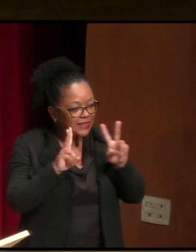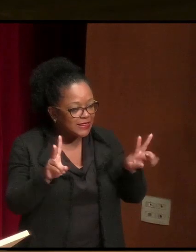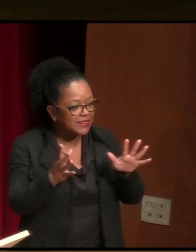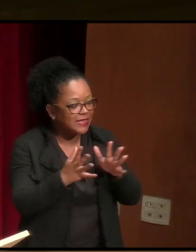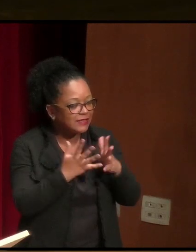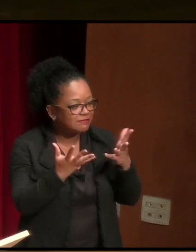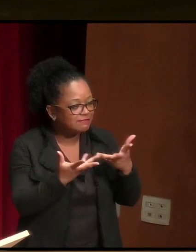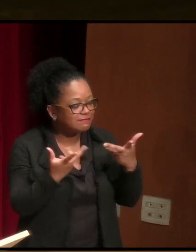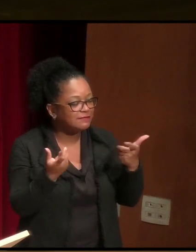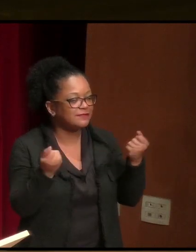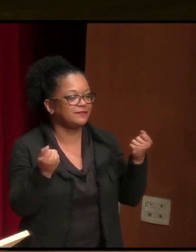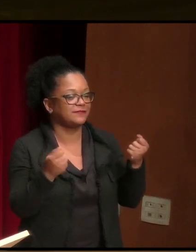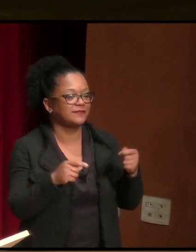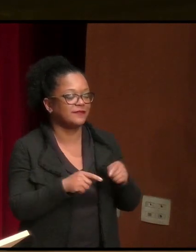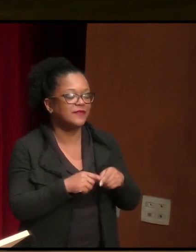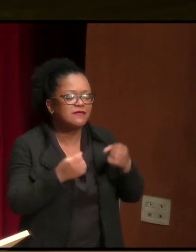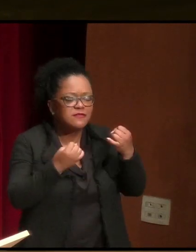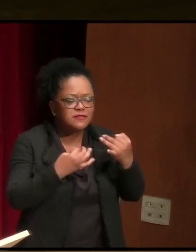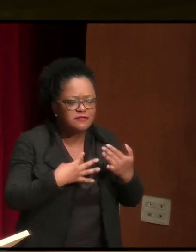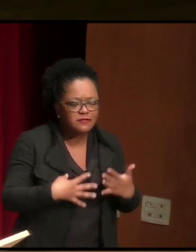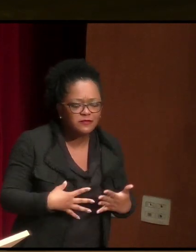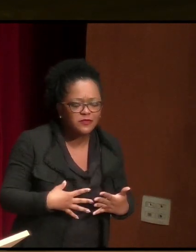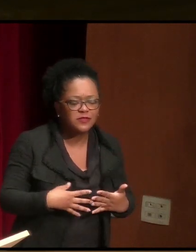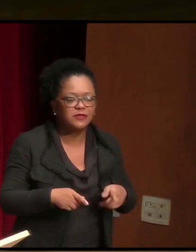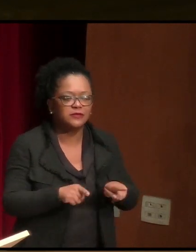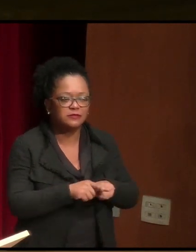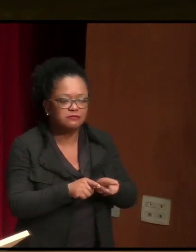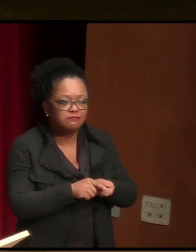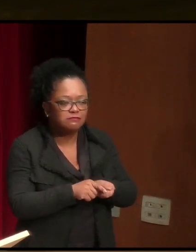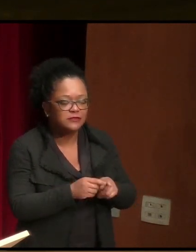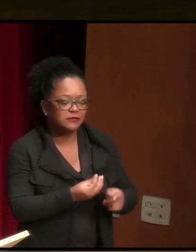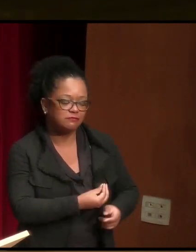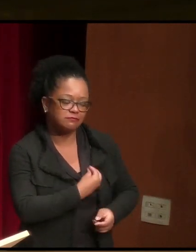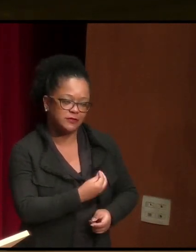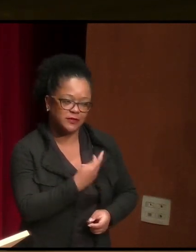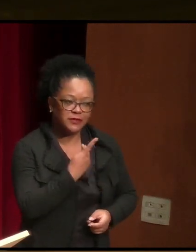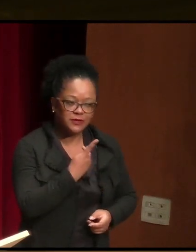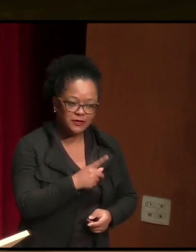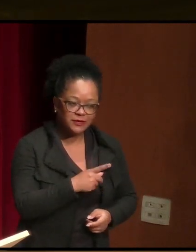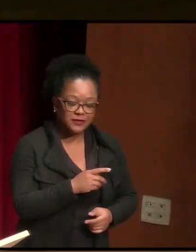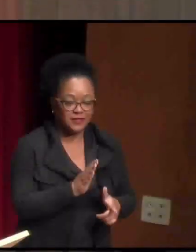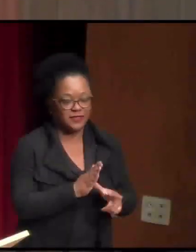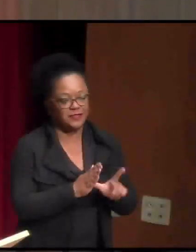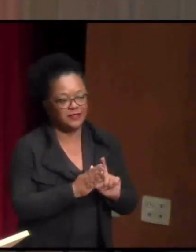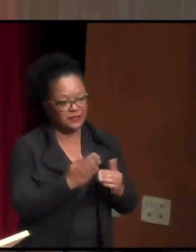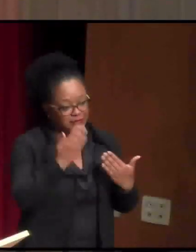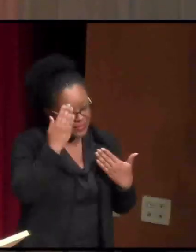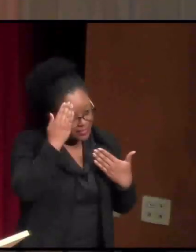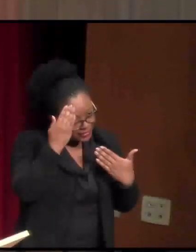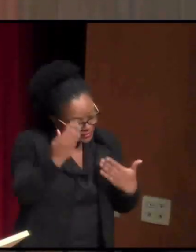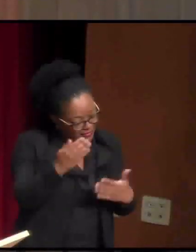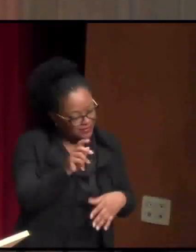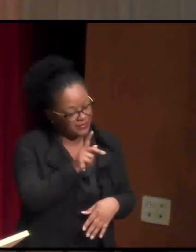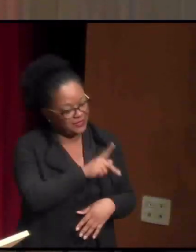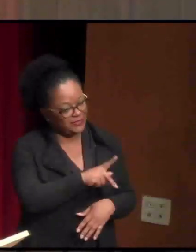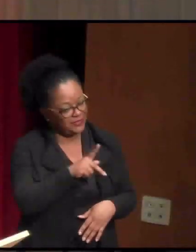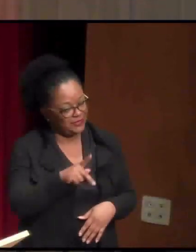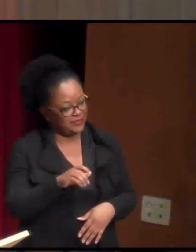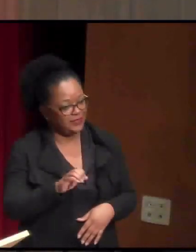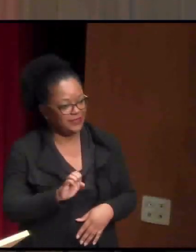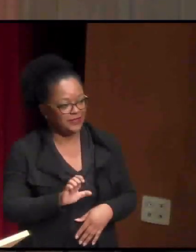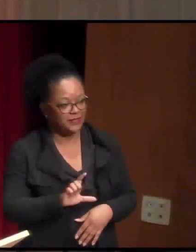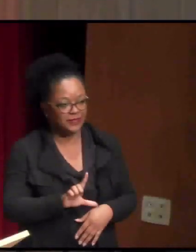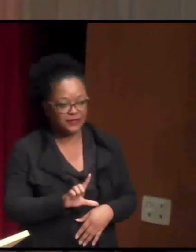aí, mas conta também um pouquinho da sua trajetória, e a gente já agradecendo a professora Eni pela participação